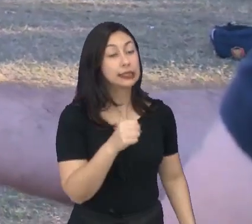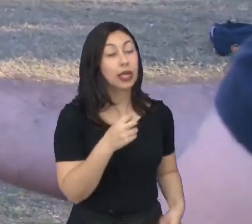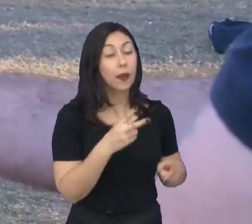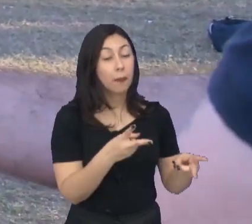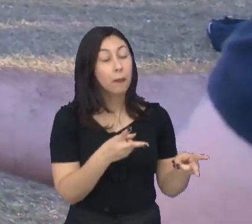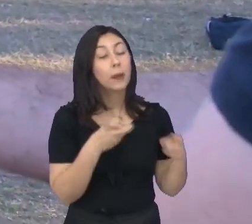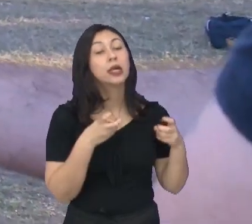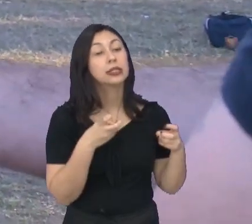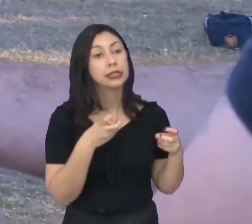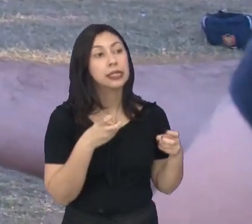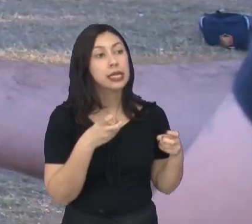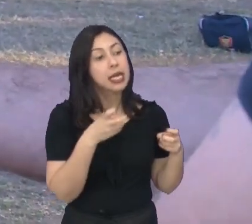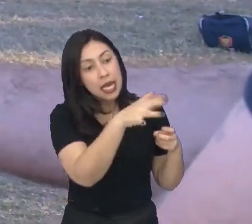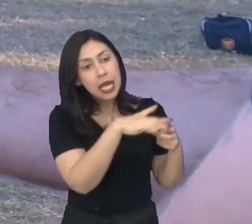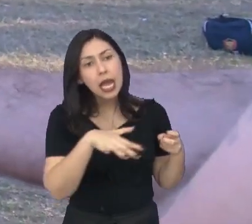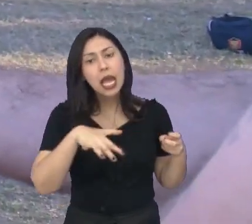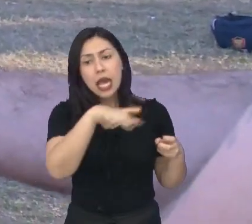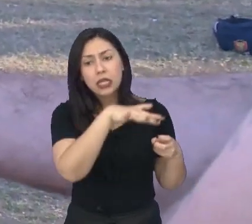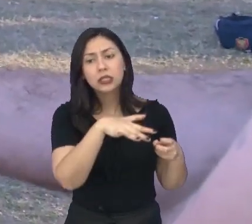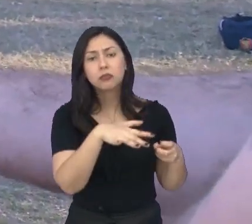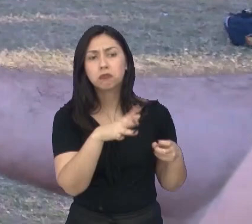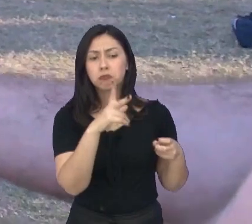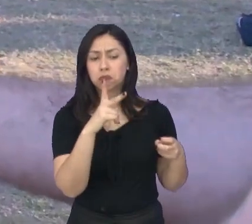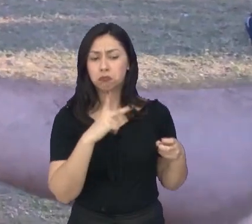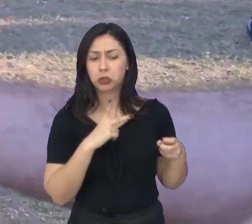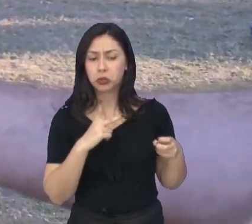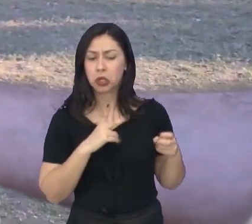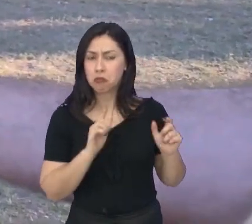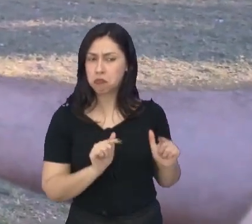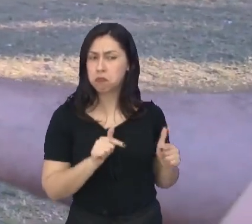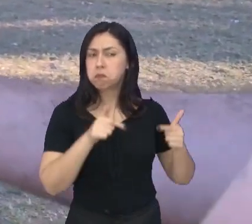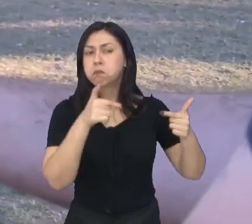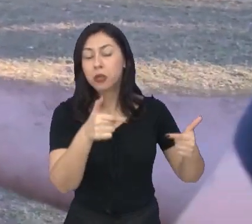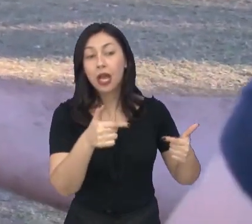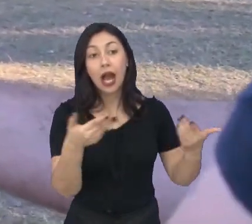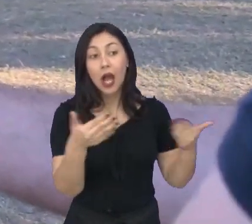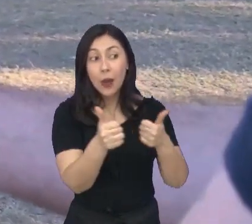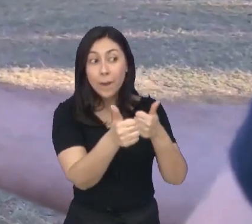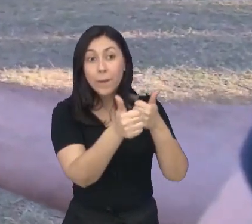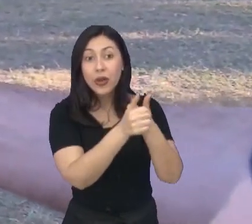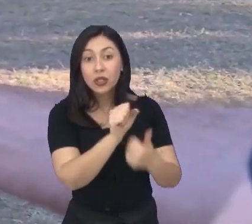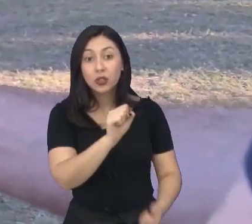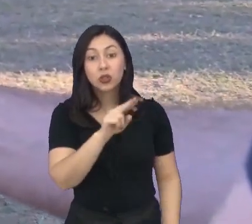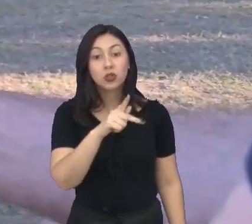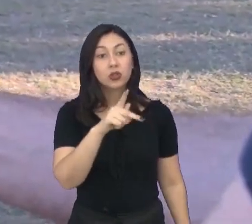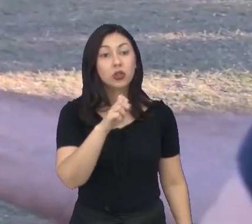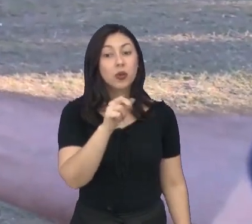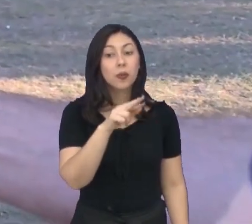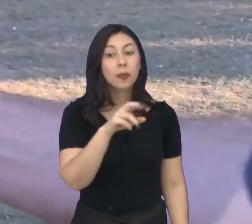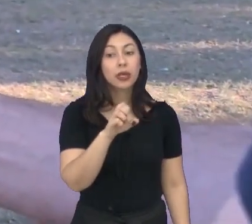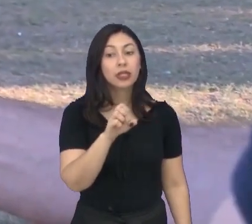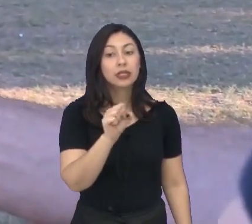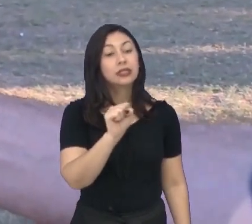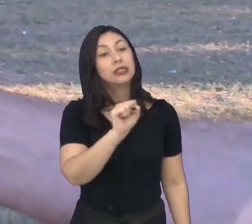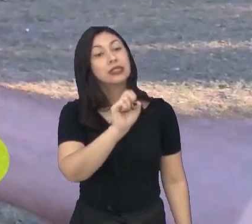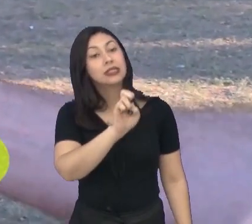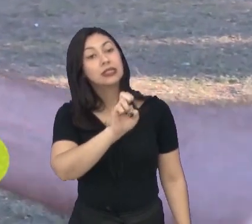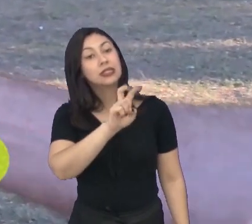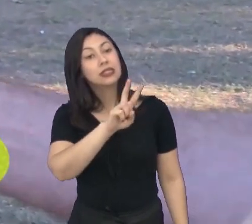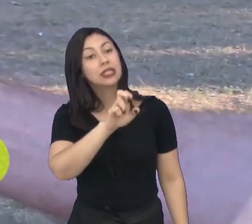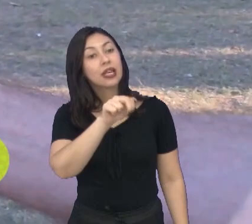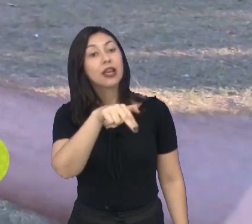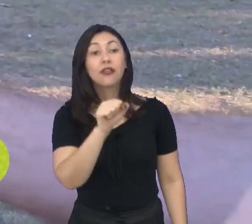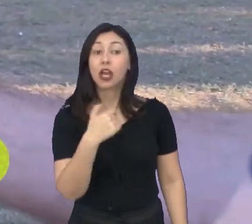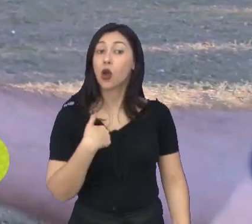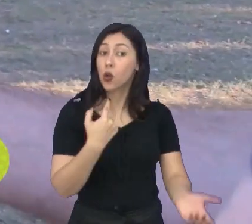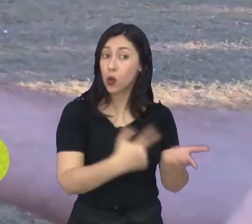que elas estão fazendo a parte delas individualmente, só que agora a gente se aproxima dos Super Sevens, elas sabem que a gente precisa intensificar ainda mais essa parte de treinamentos. Então eu conto